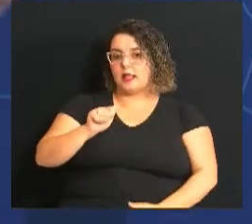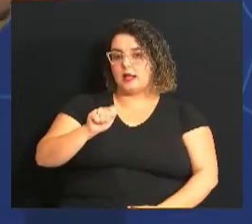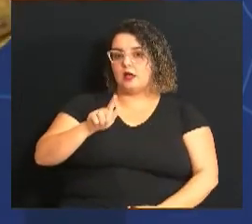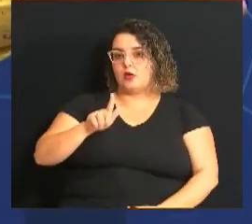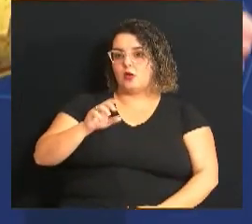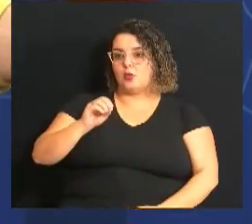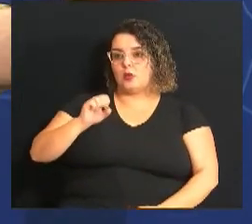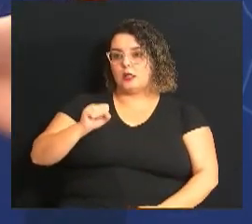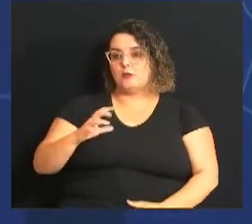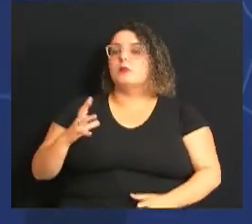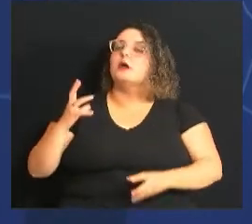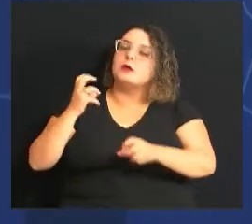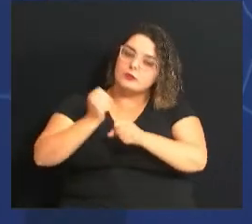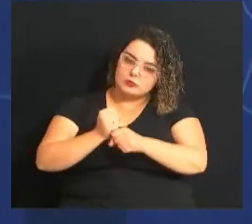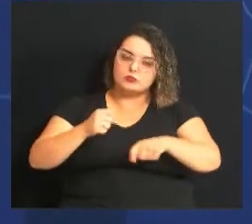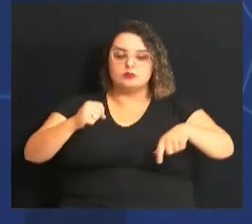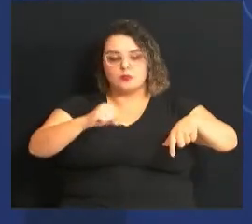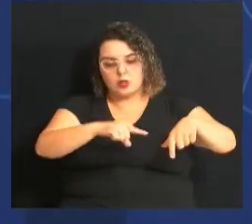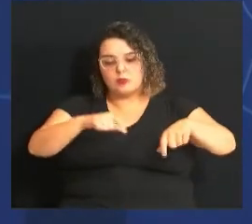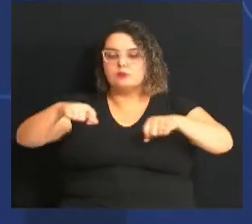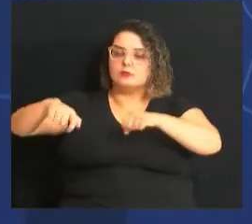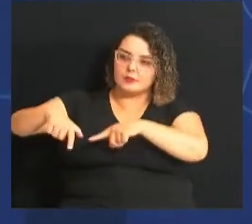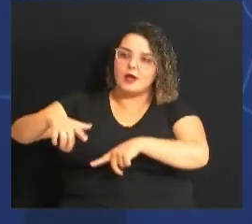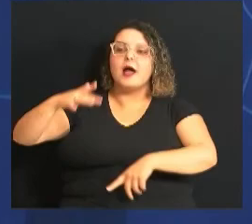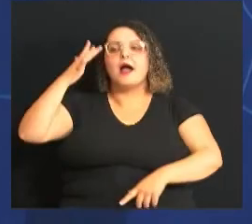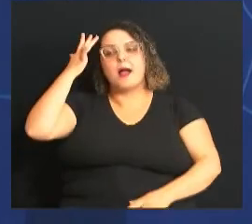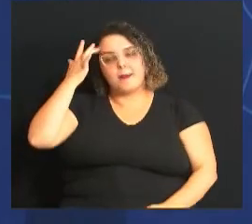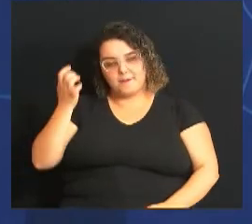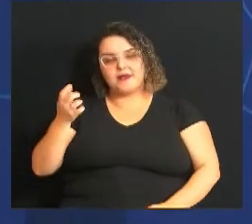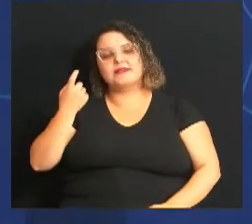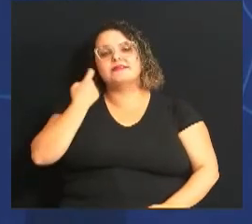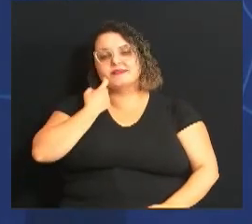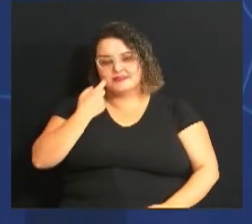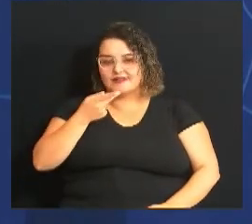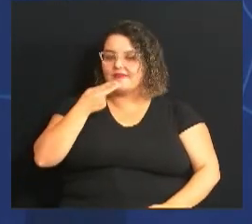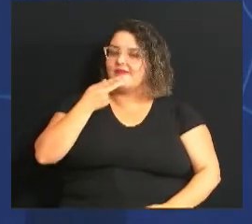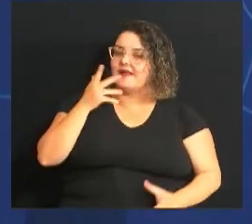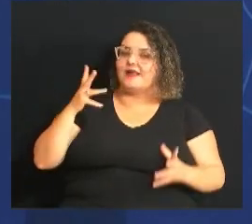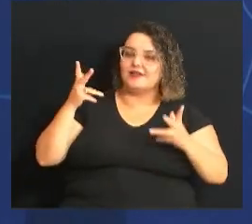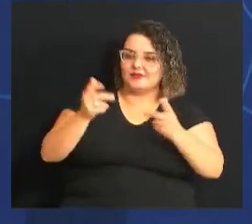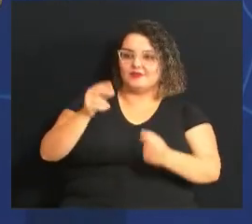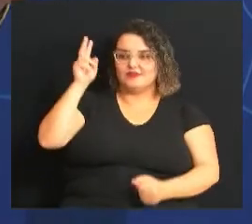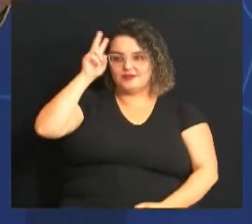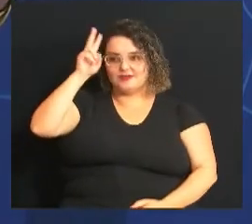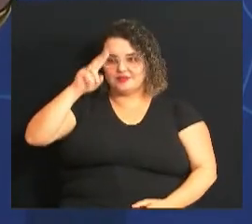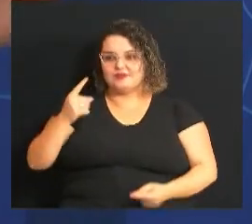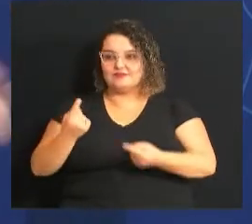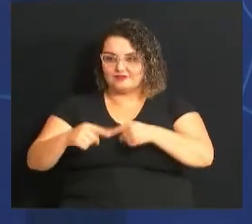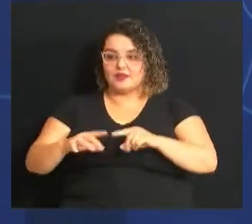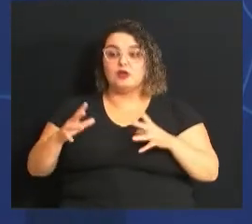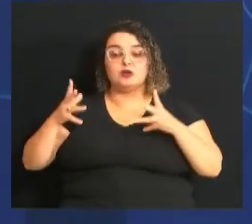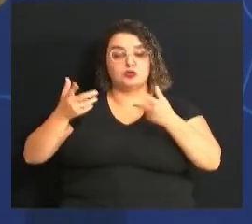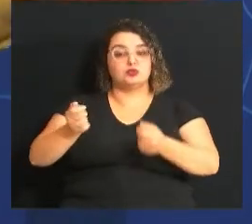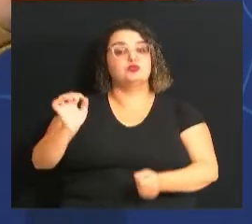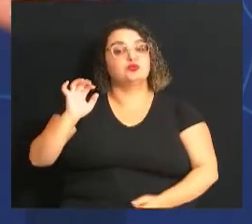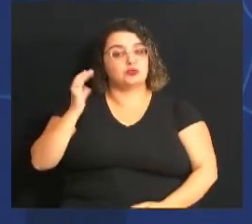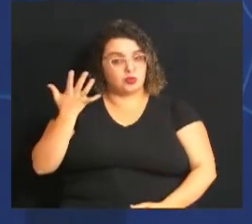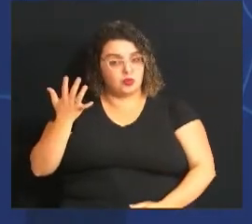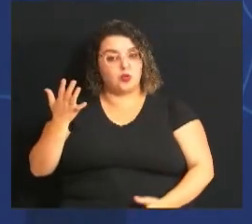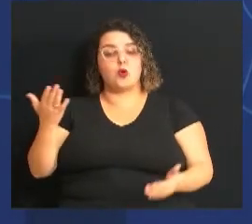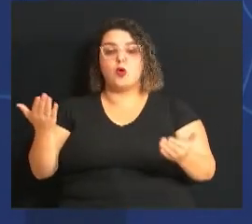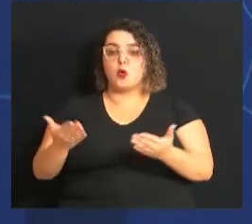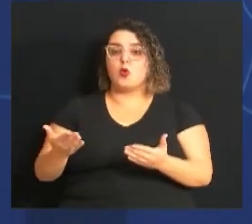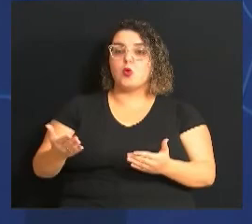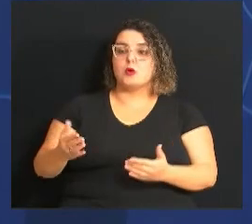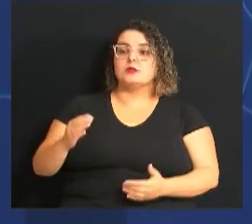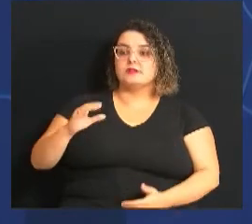de gols. E claro que amanhã, na sexta-feira, a gente conta a história dessa partida, tudo o que acontece hoje entre